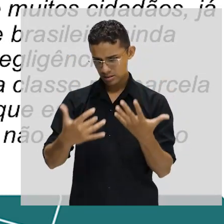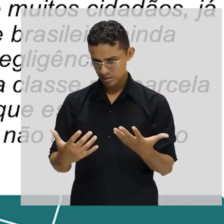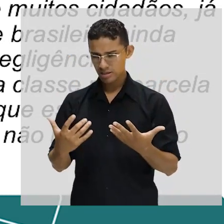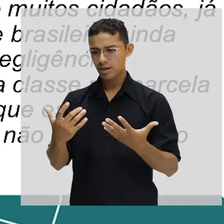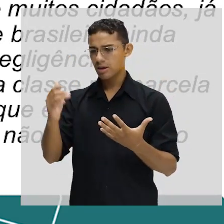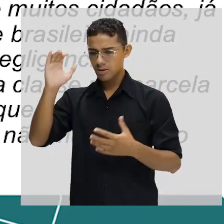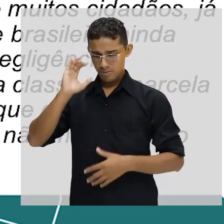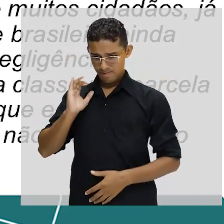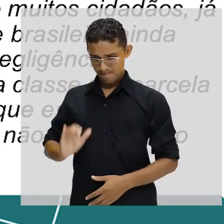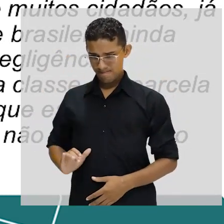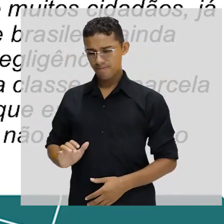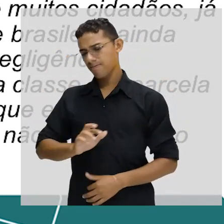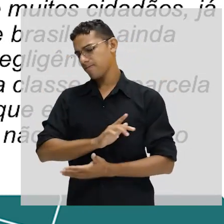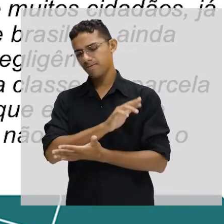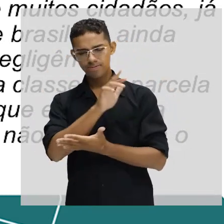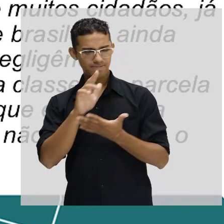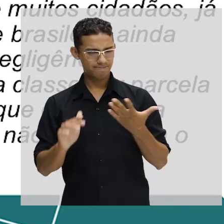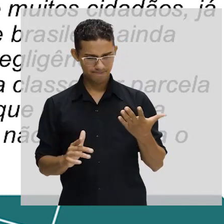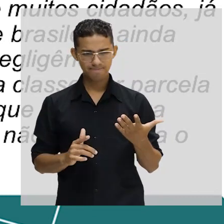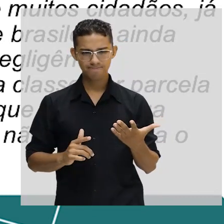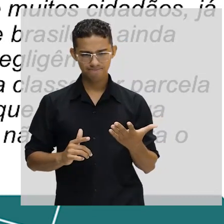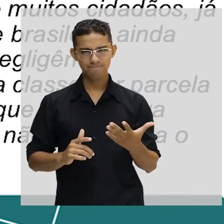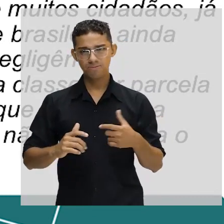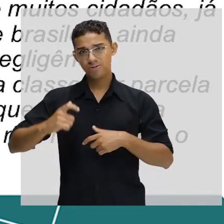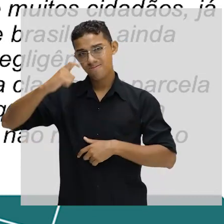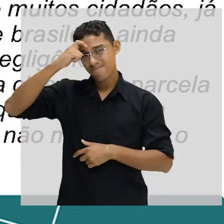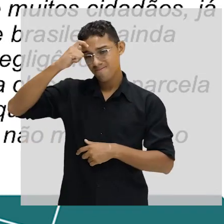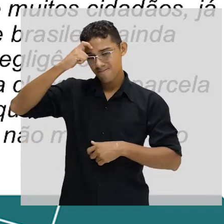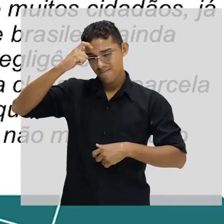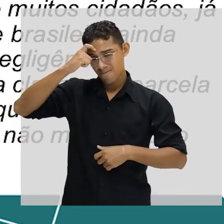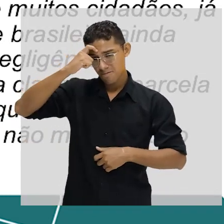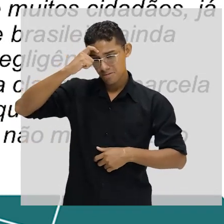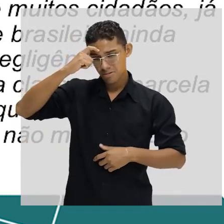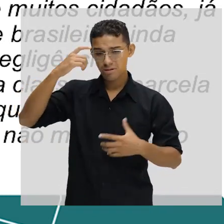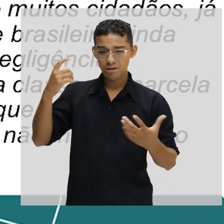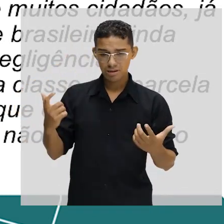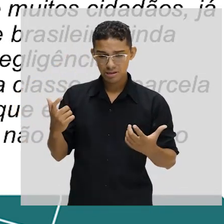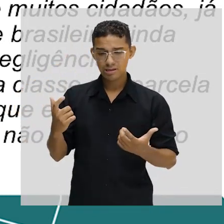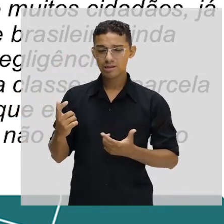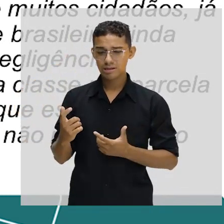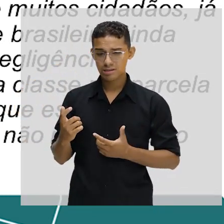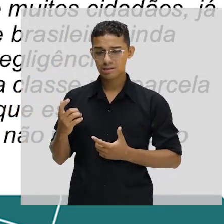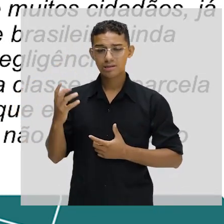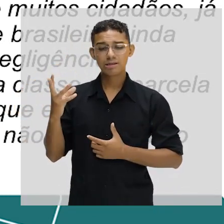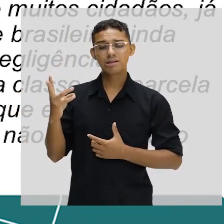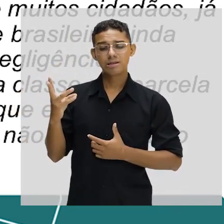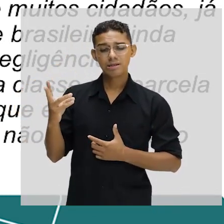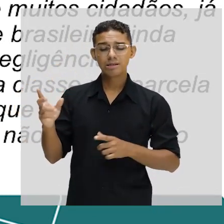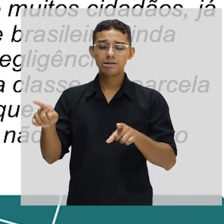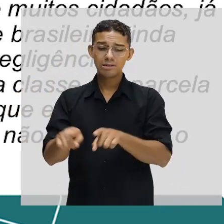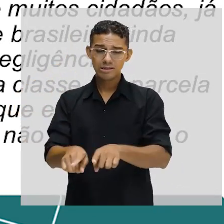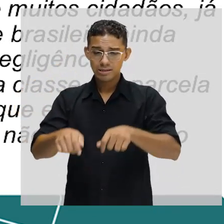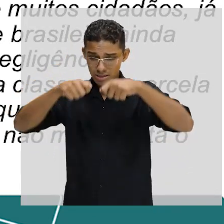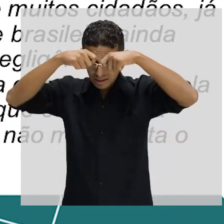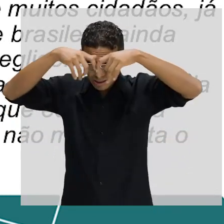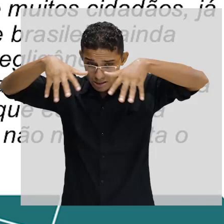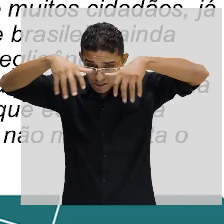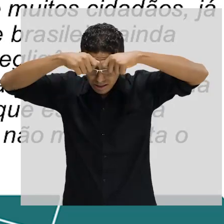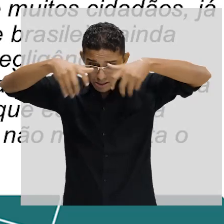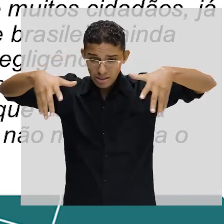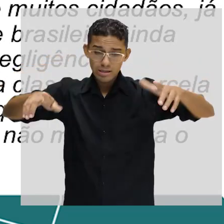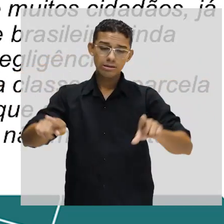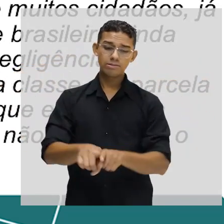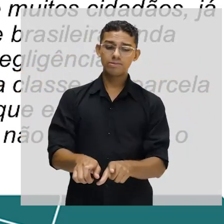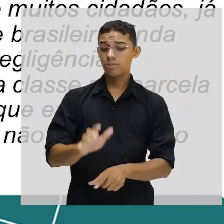estigma associado às doenças mentais na sociedade brasileira ainda configura um desafio a ser sanado.